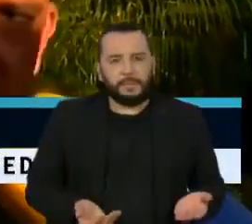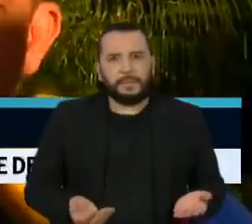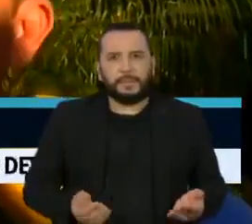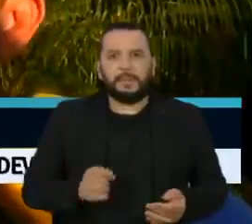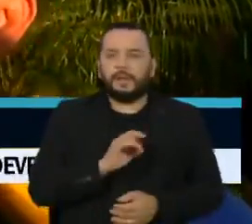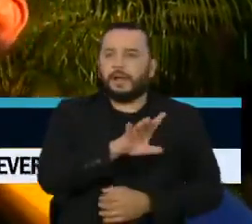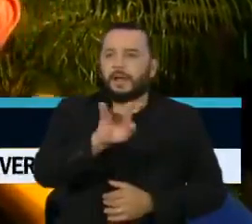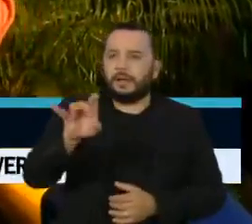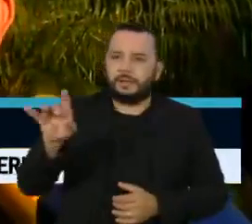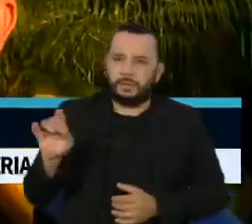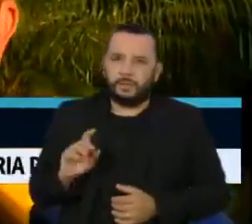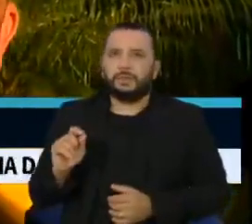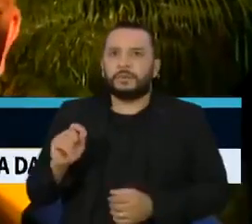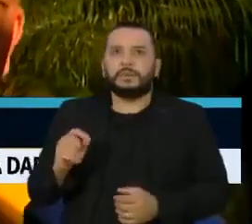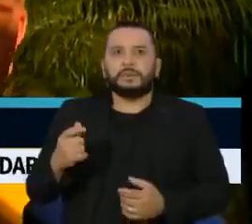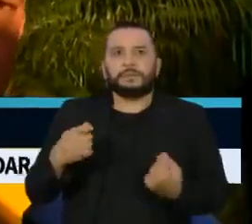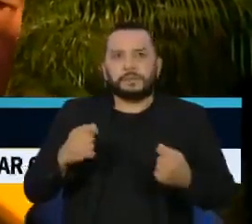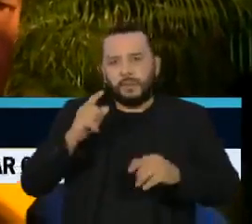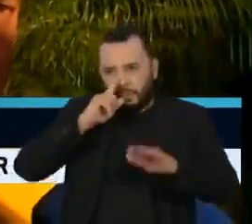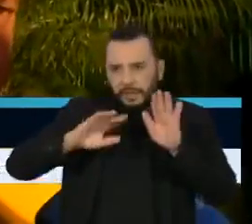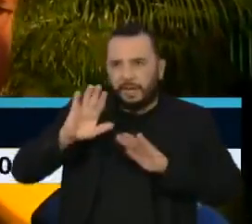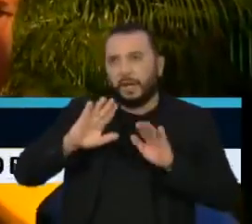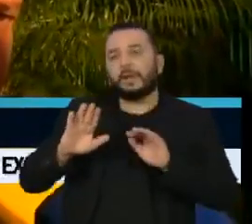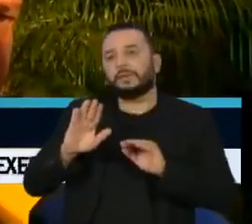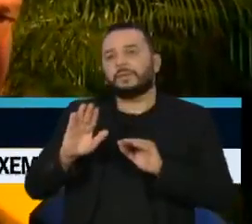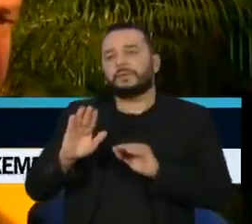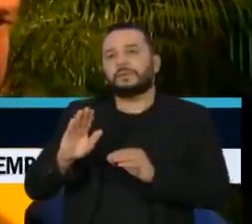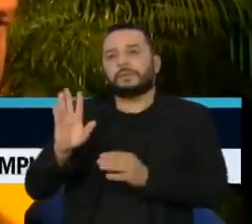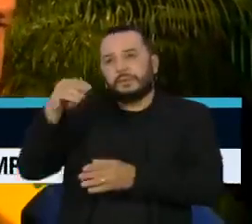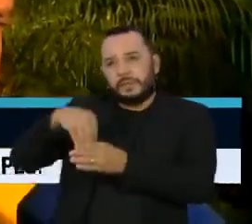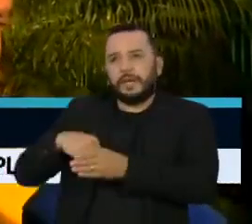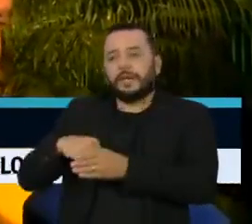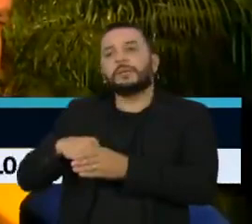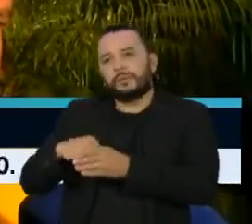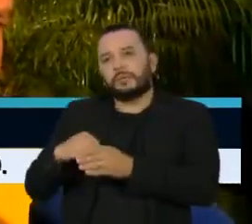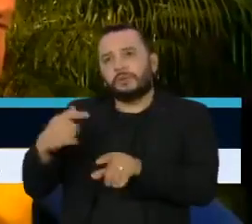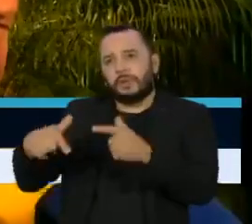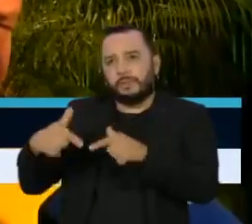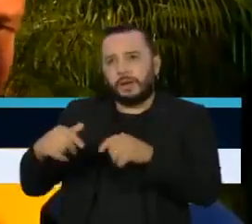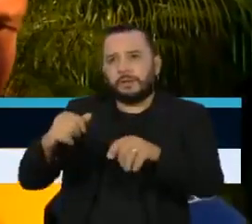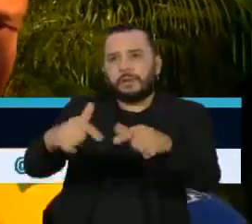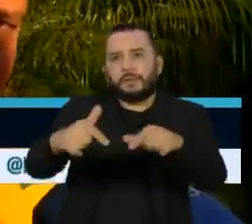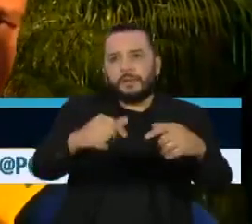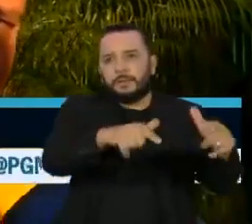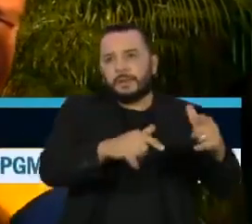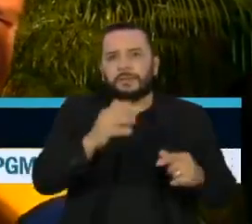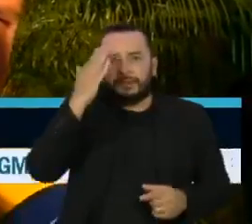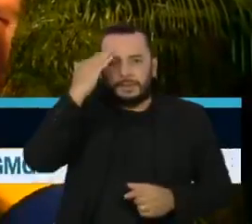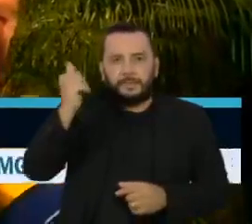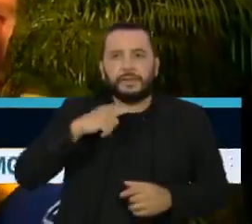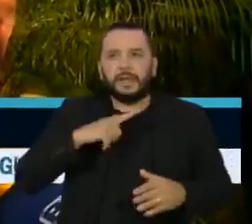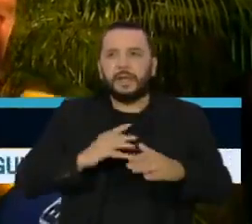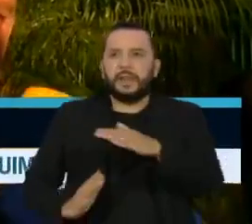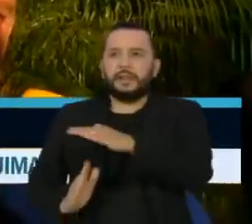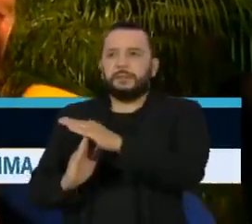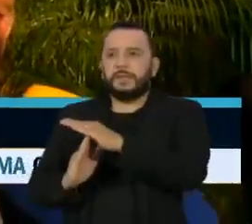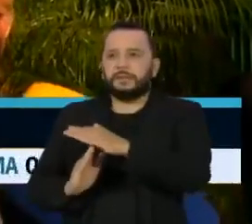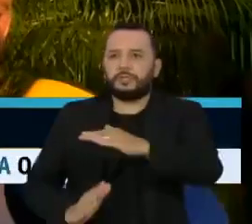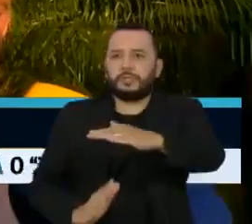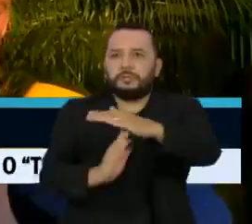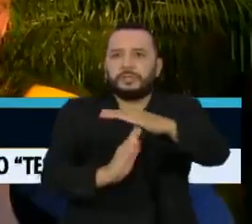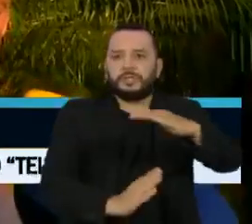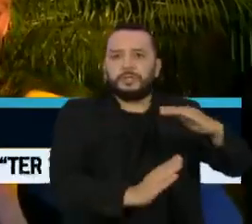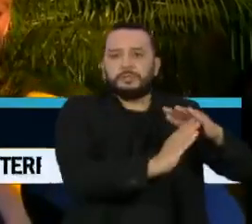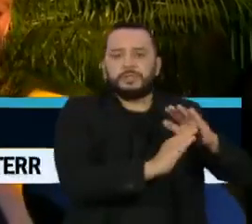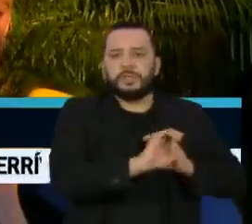um, né, se policiar dentro do seu poder no tocante aos limites. E nós, do Poder